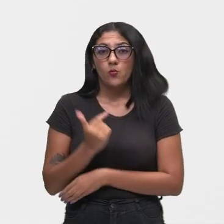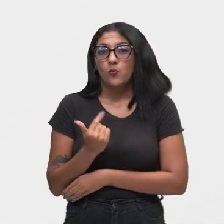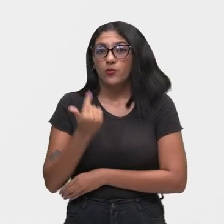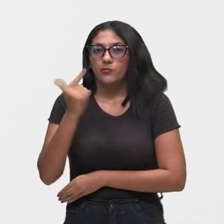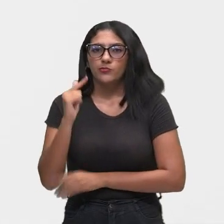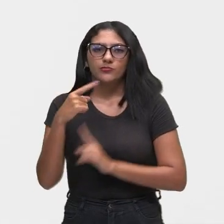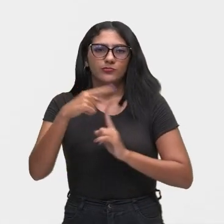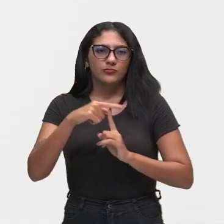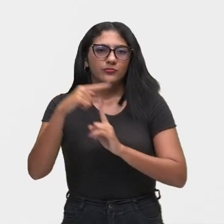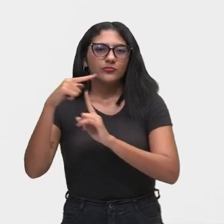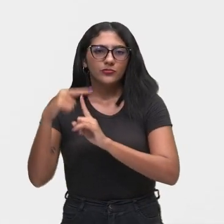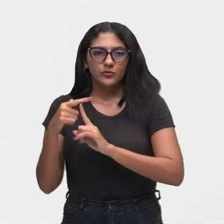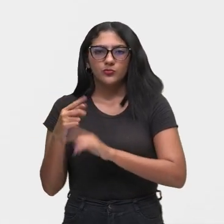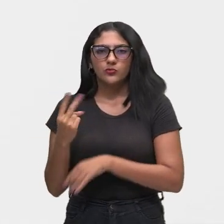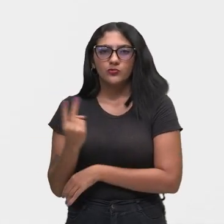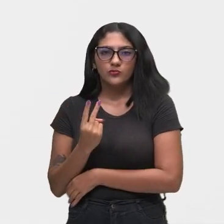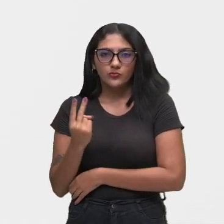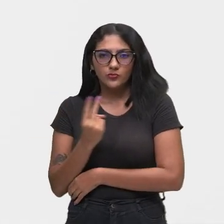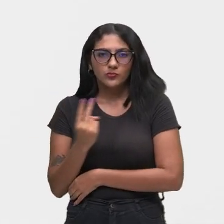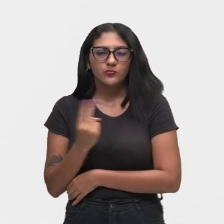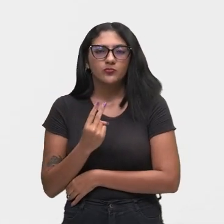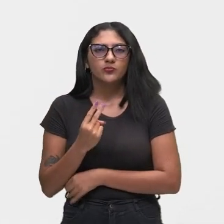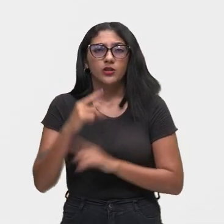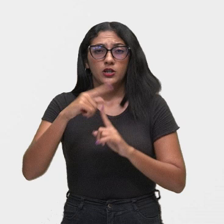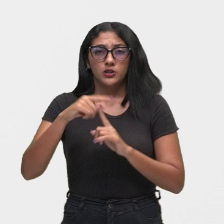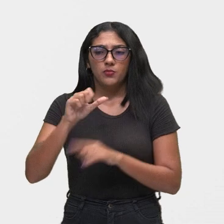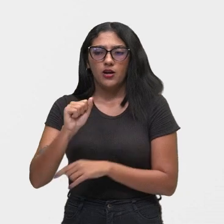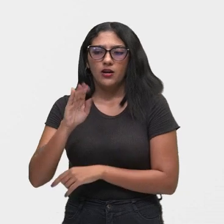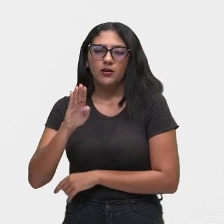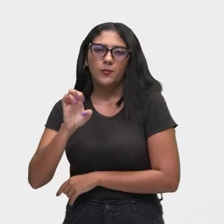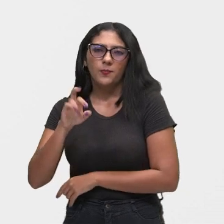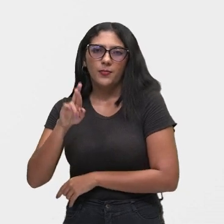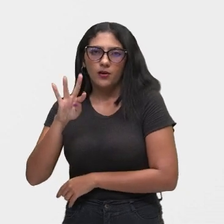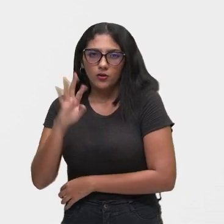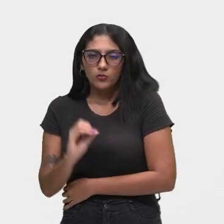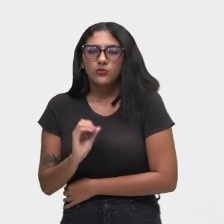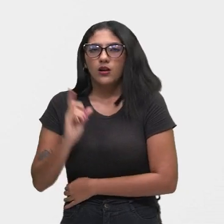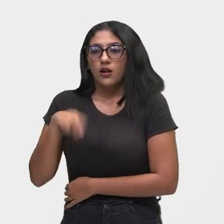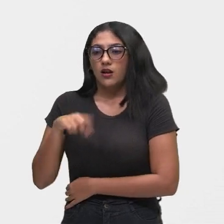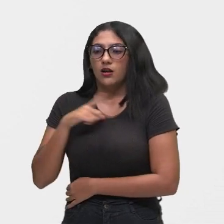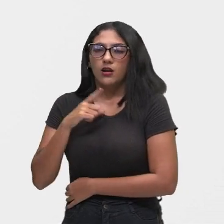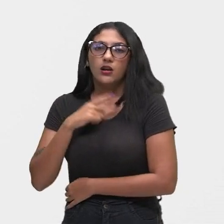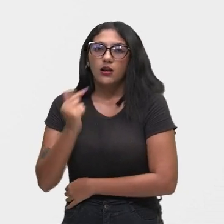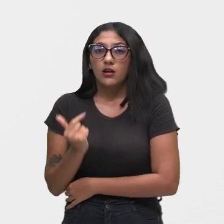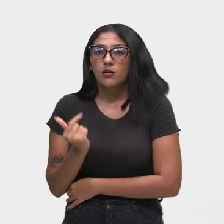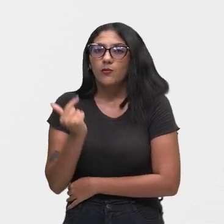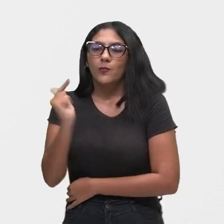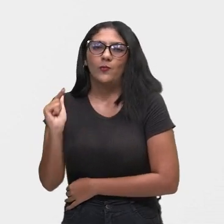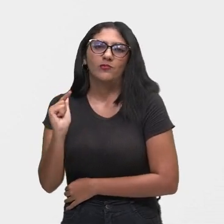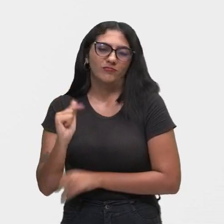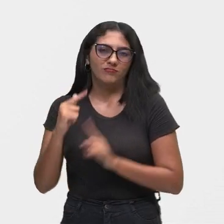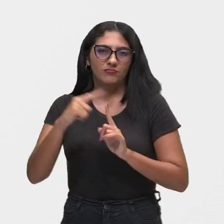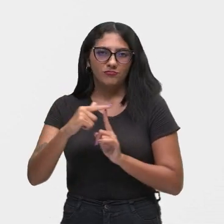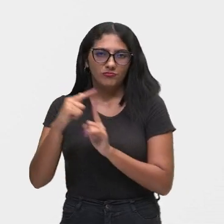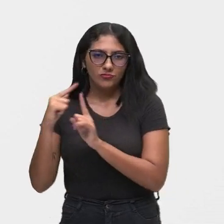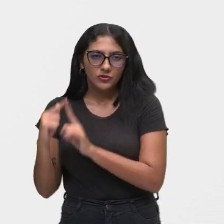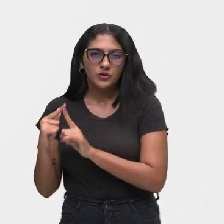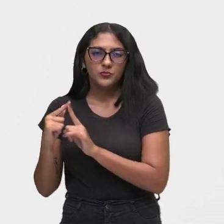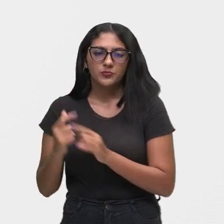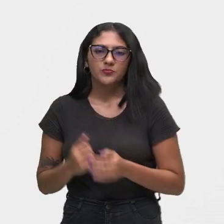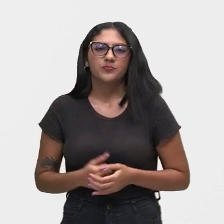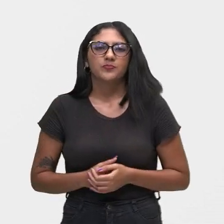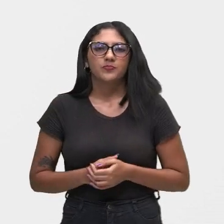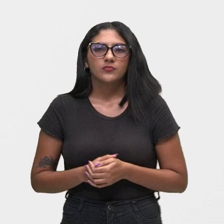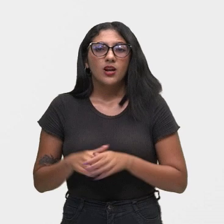máquinas térmicas de ciclo aberto, né? É um outro tipo dessa classificação quanto ao